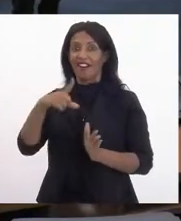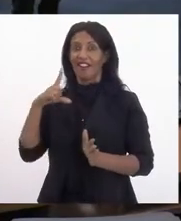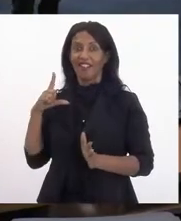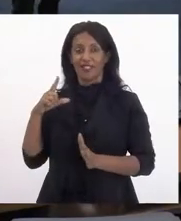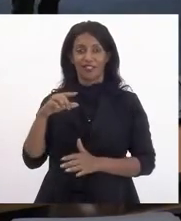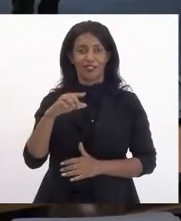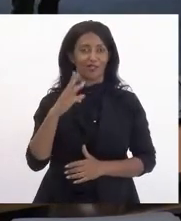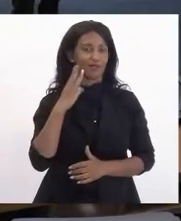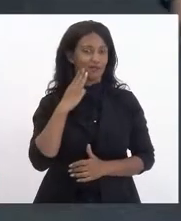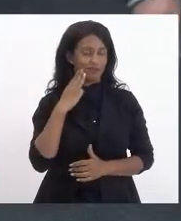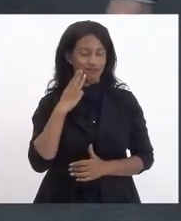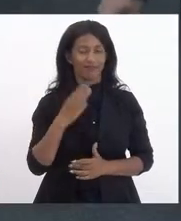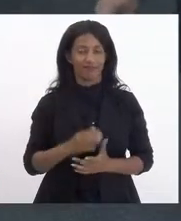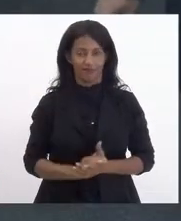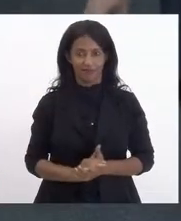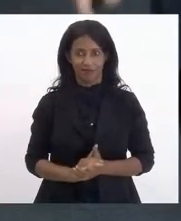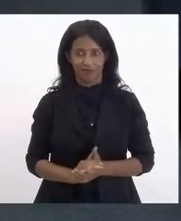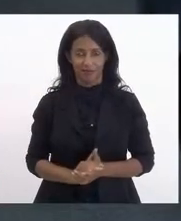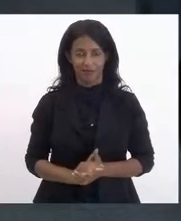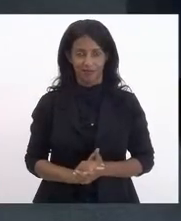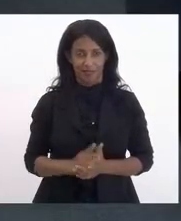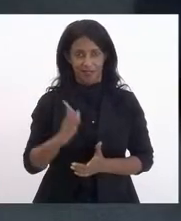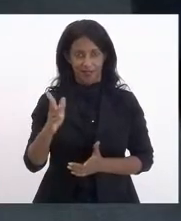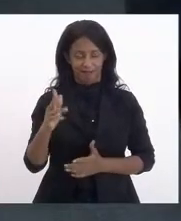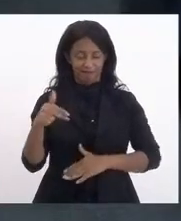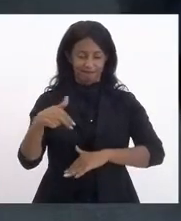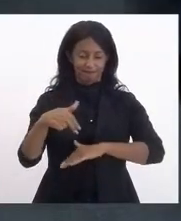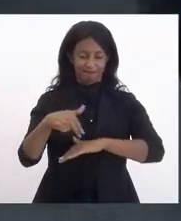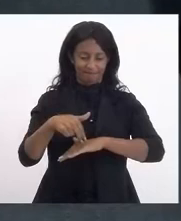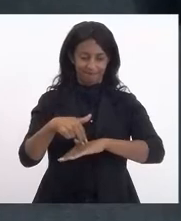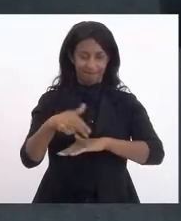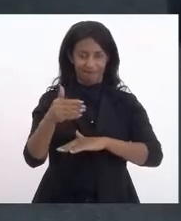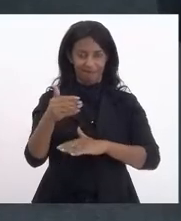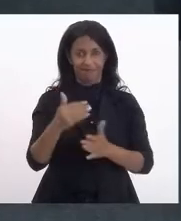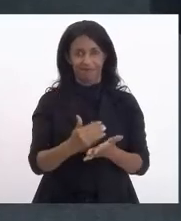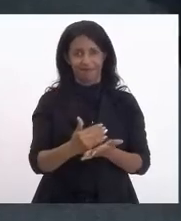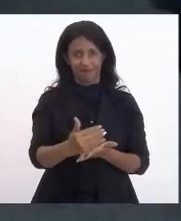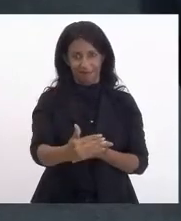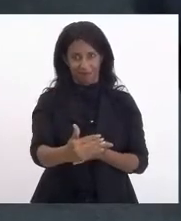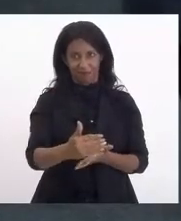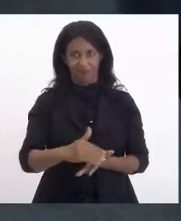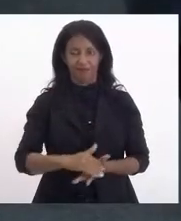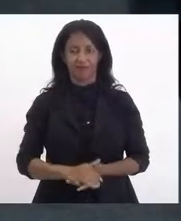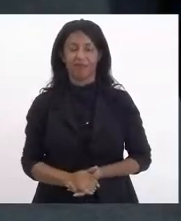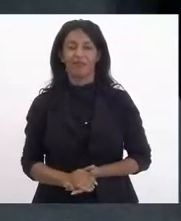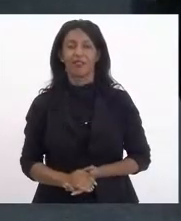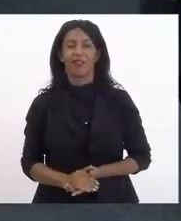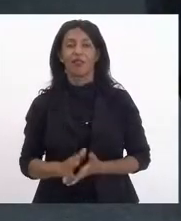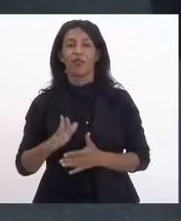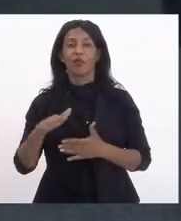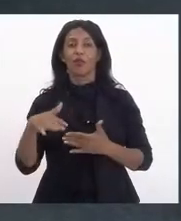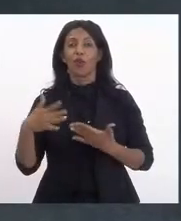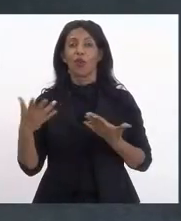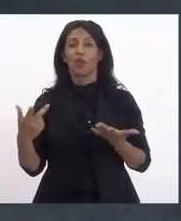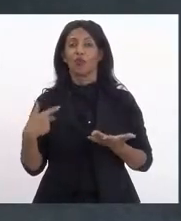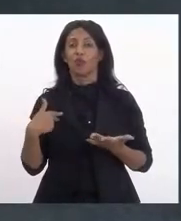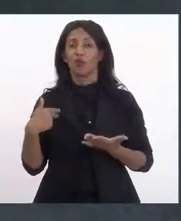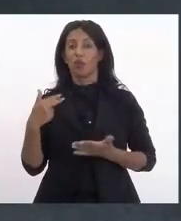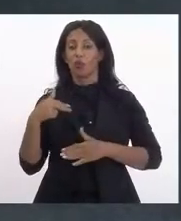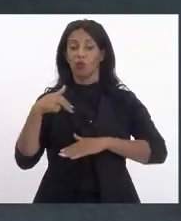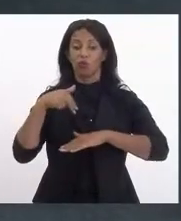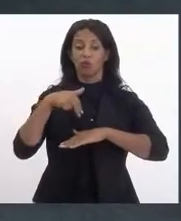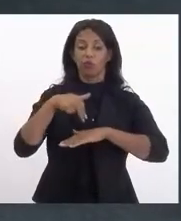antes. Porque, senhora presidente, a senhora estava aqui no expediente inicial. Quando eu fazendo uso